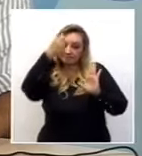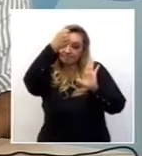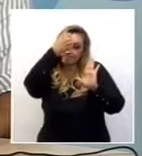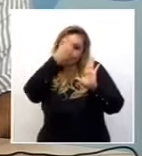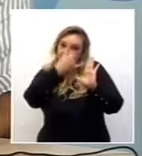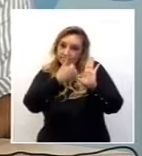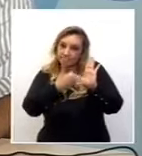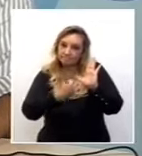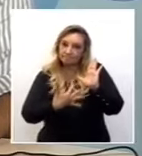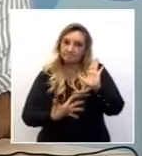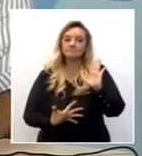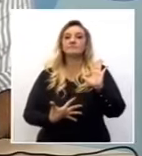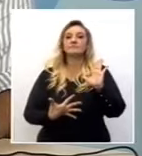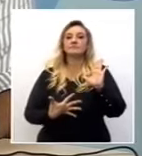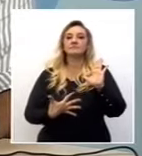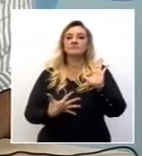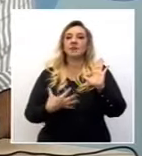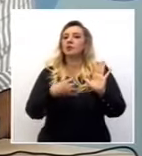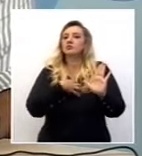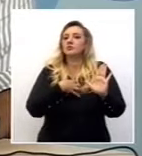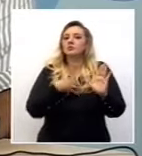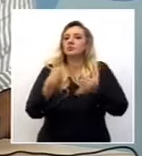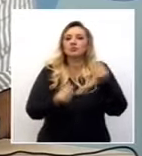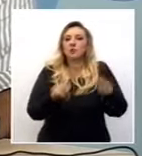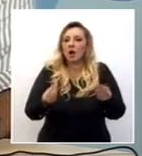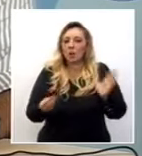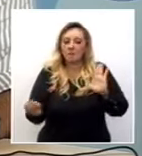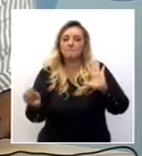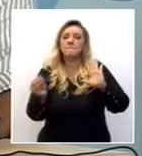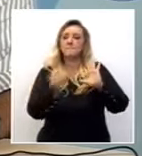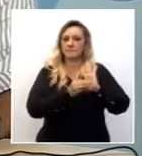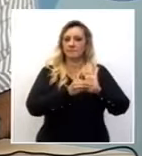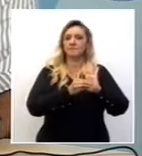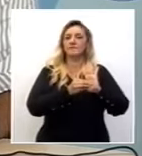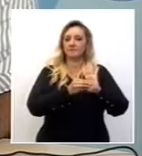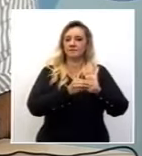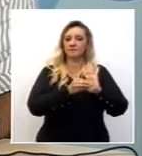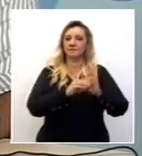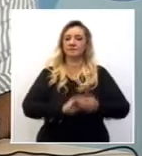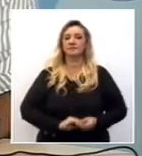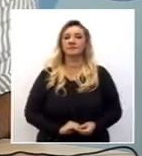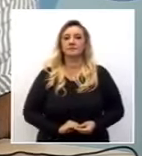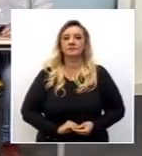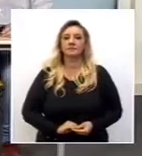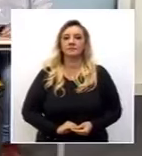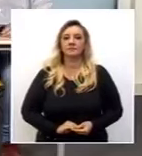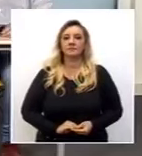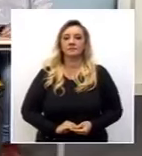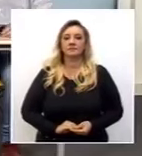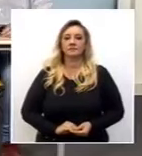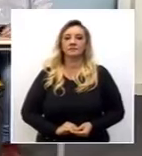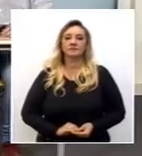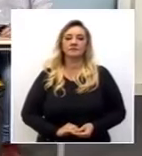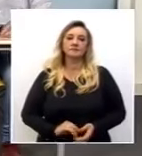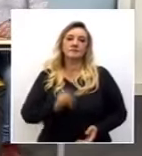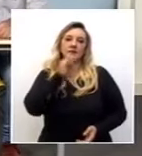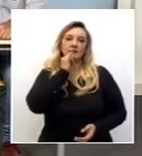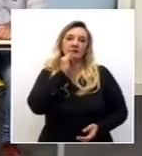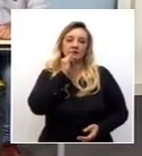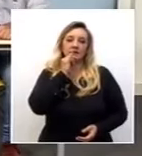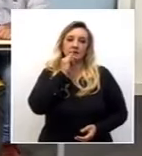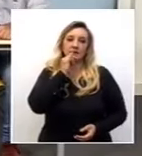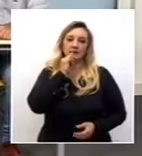Descrevam muitas vezes o sentimento dele nesse momento, né? As fórmulas, né, Bruno? Por exemplo,